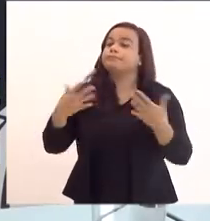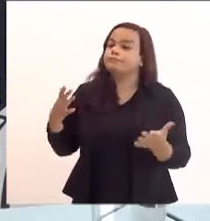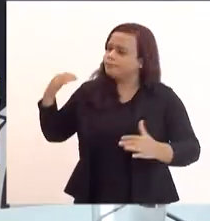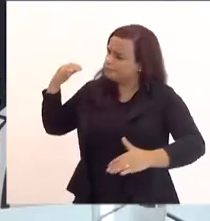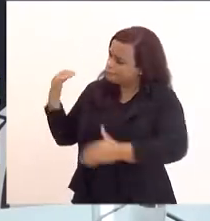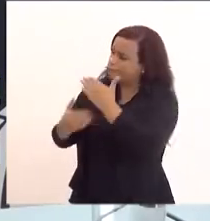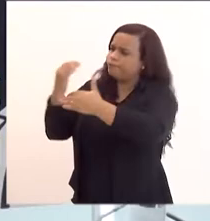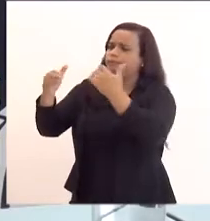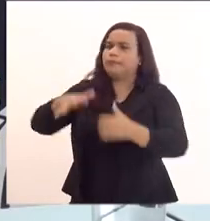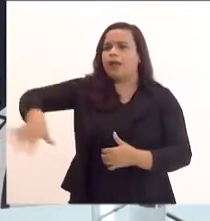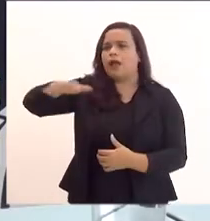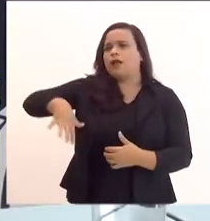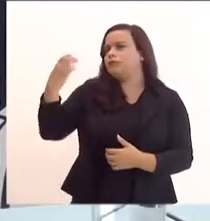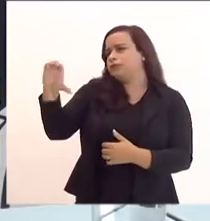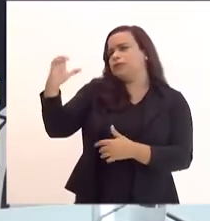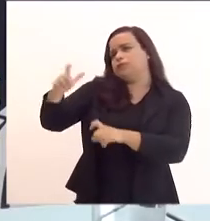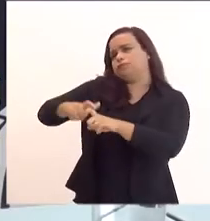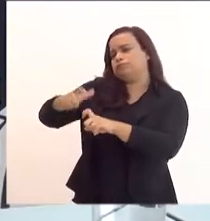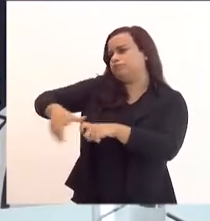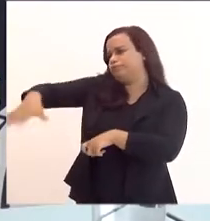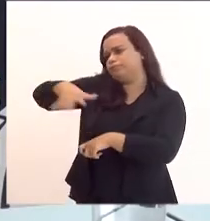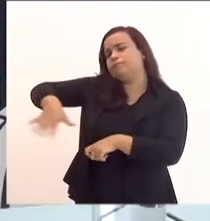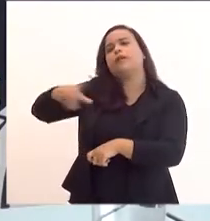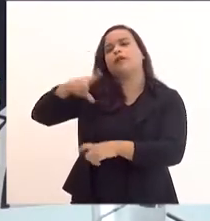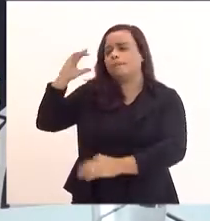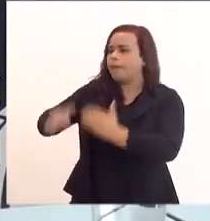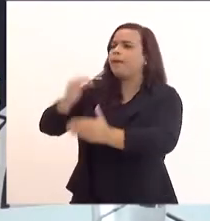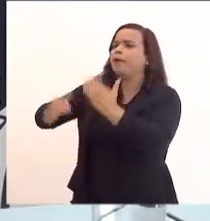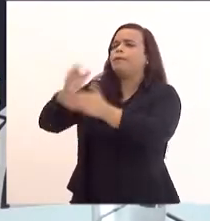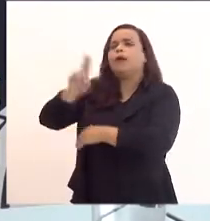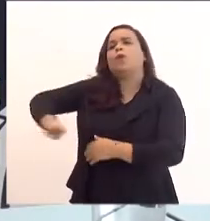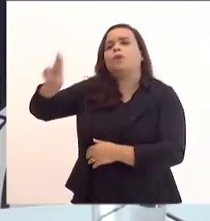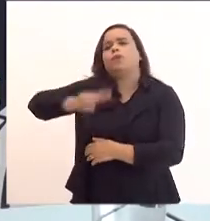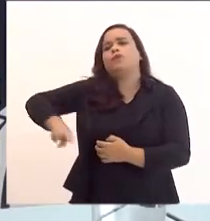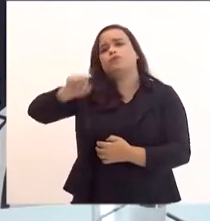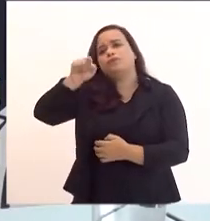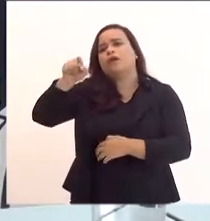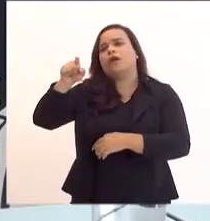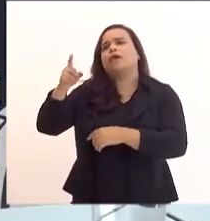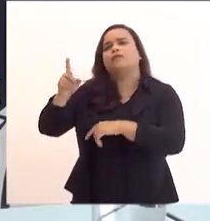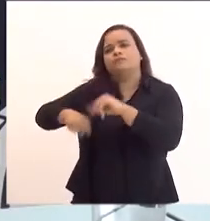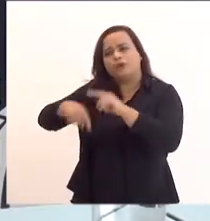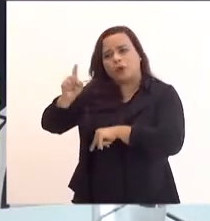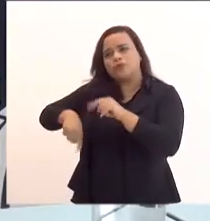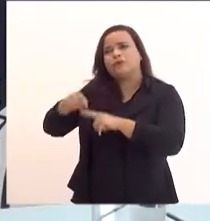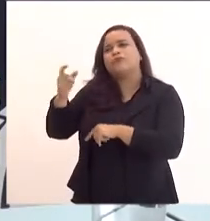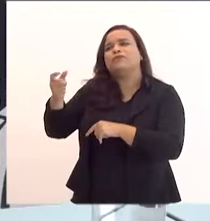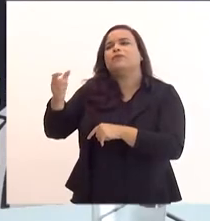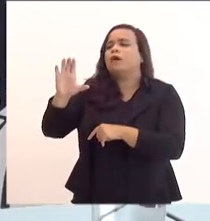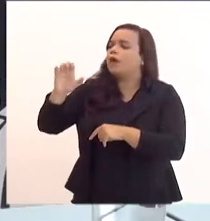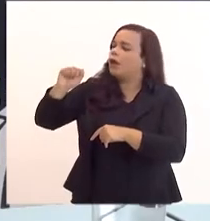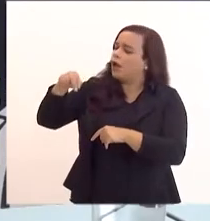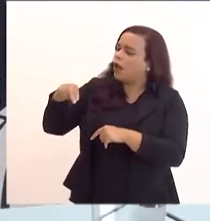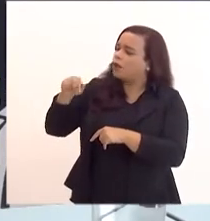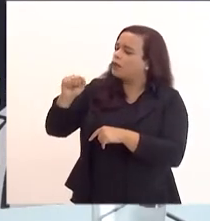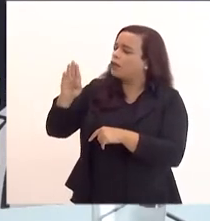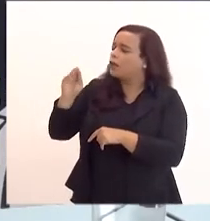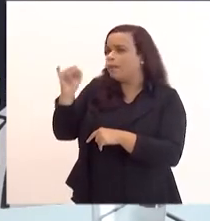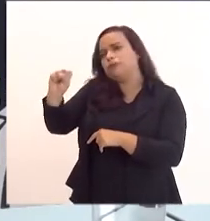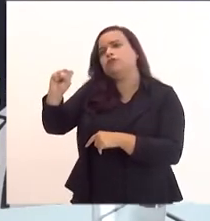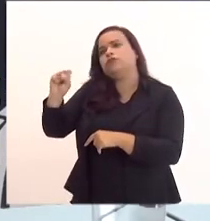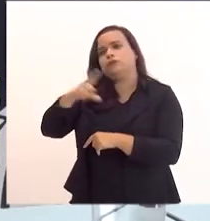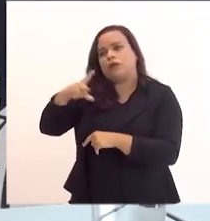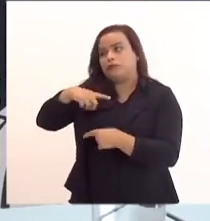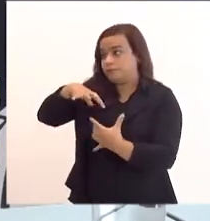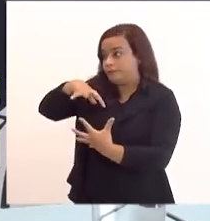avanço científico enorme que a utilização da cannabis teve no mundo inteiro. Estou falando